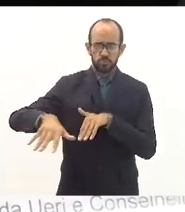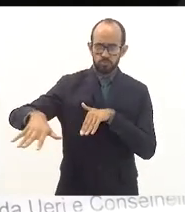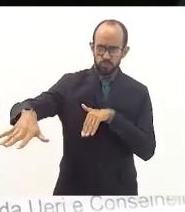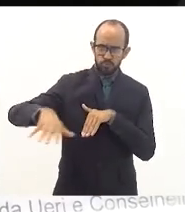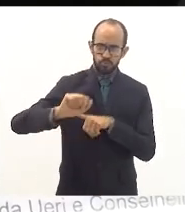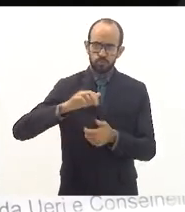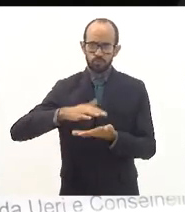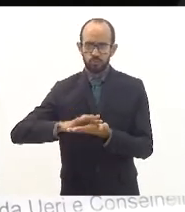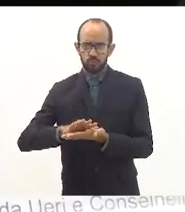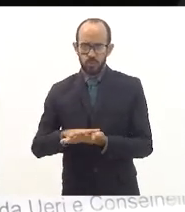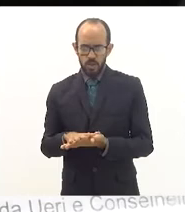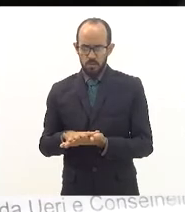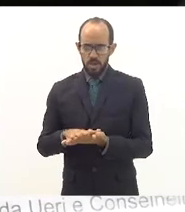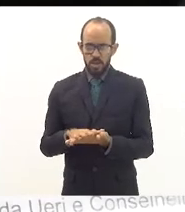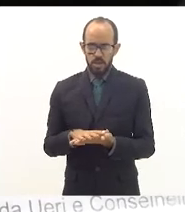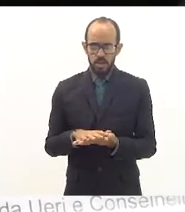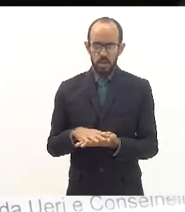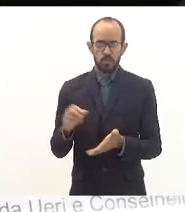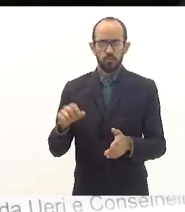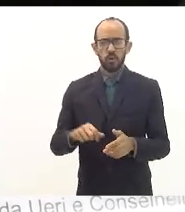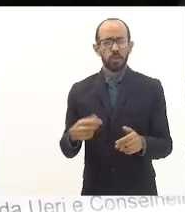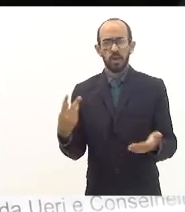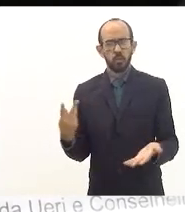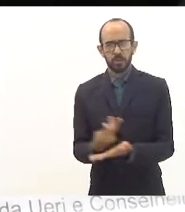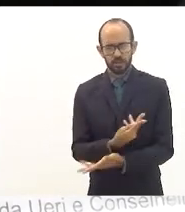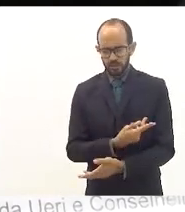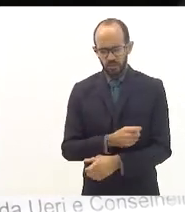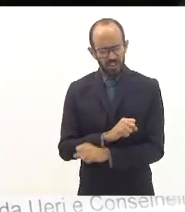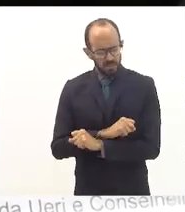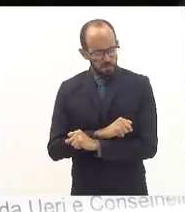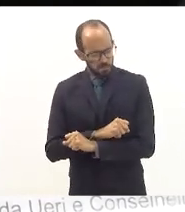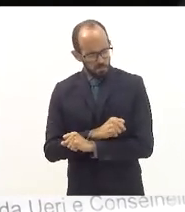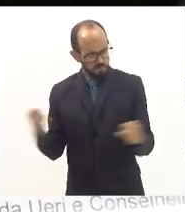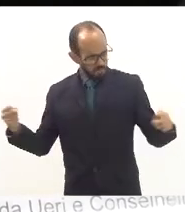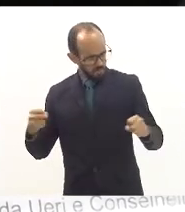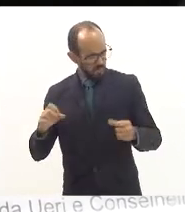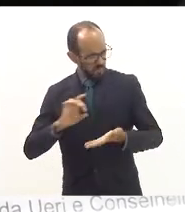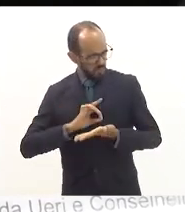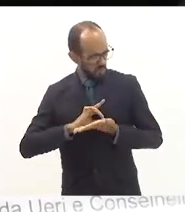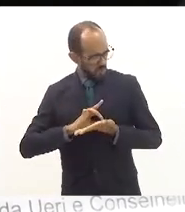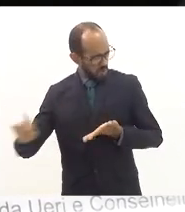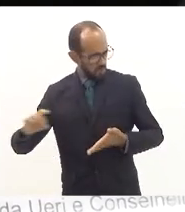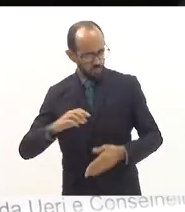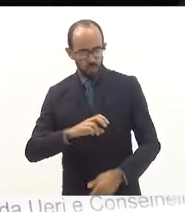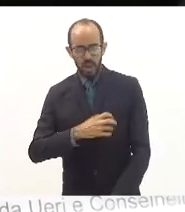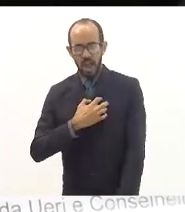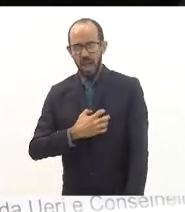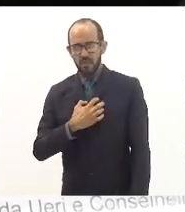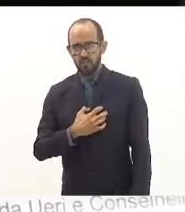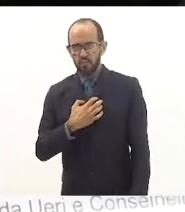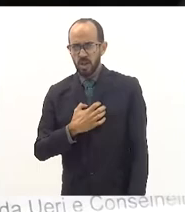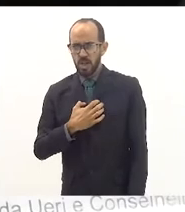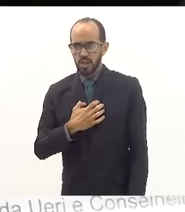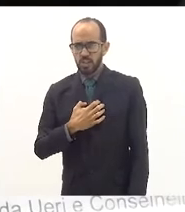Foi o quanto bastou para explodir de raiva, de ódio, né,